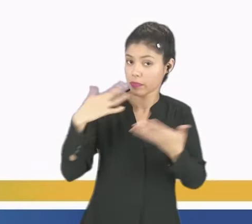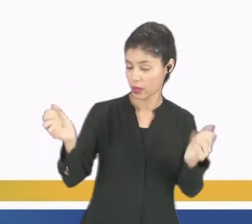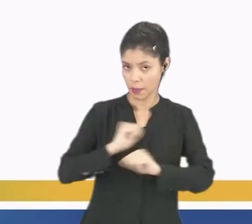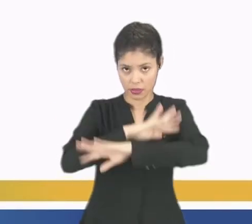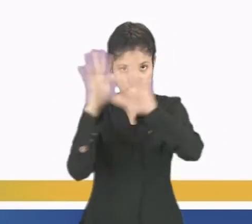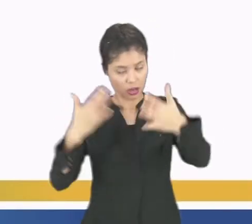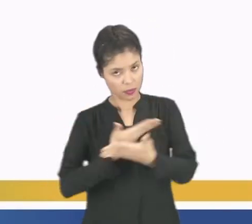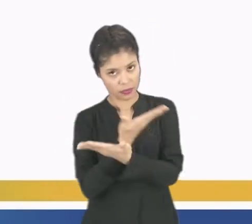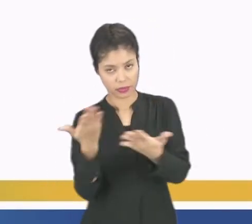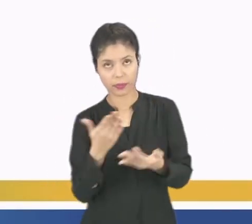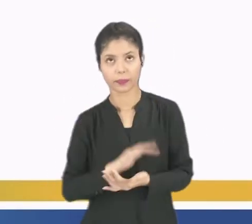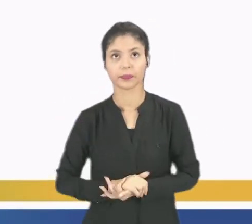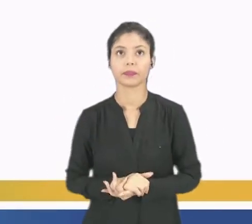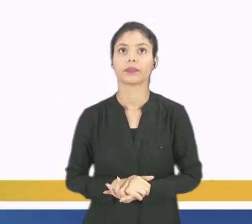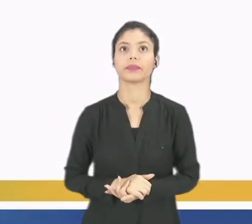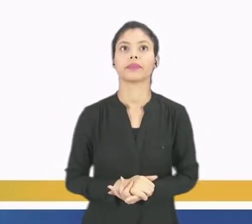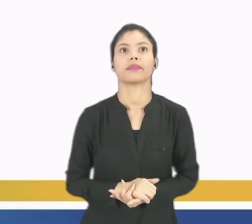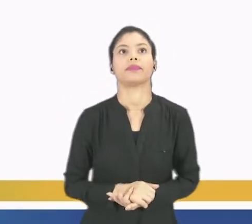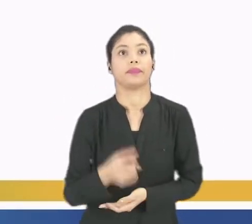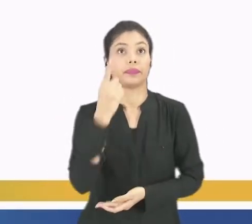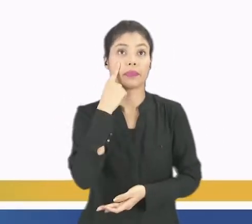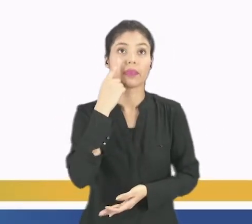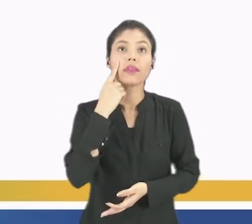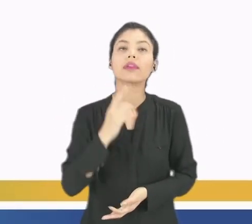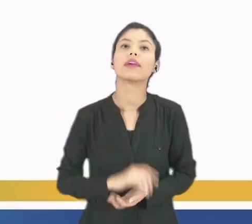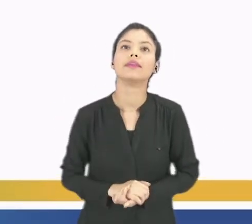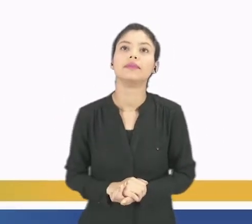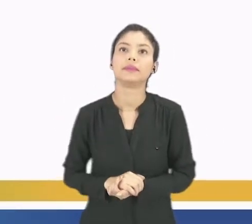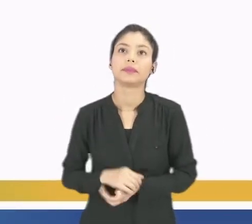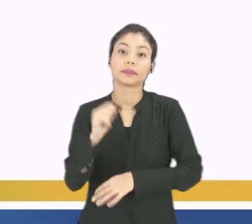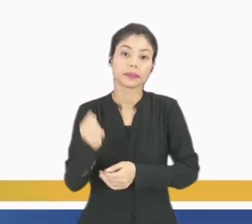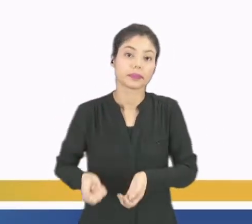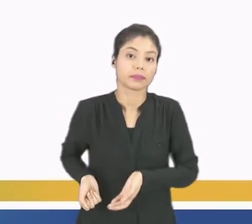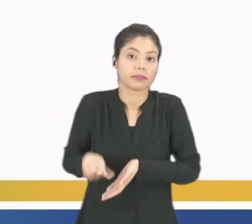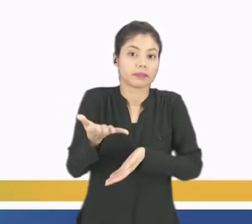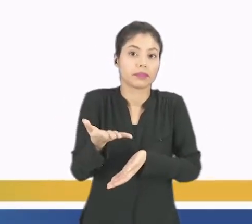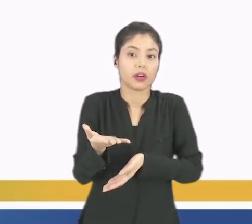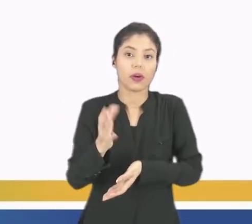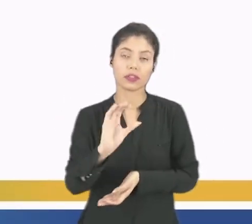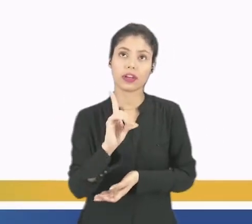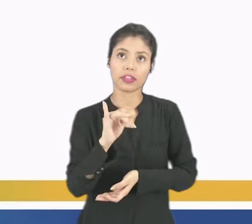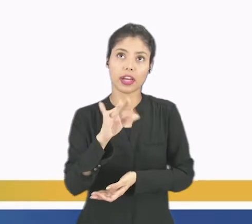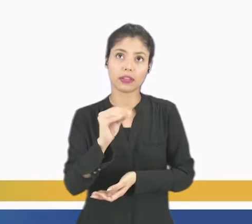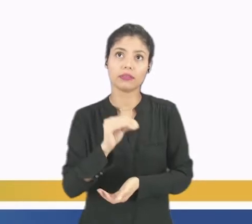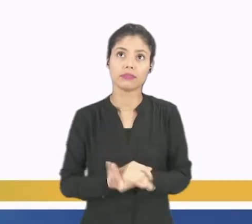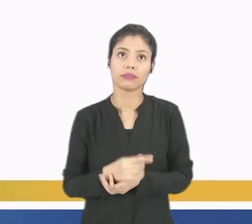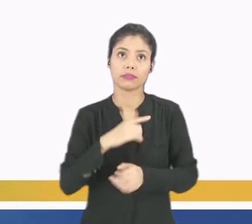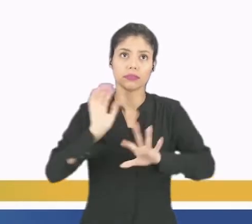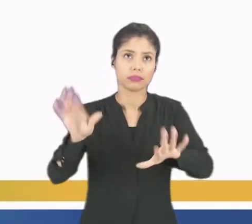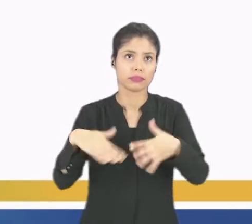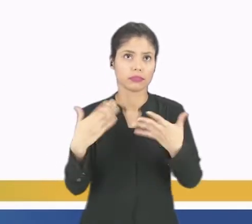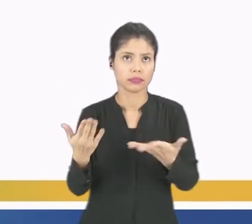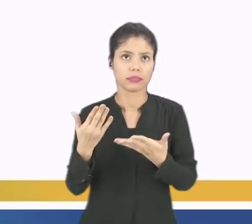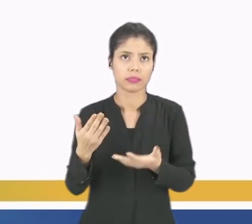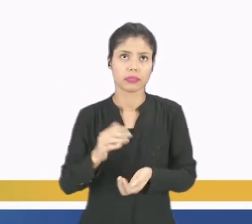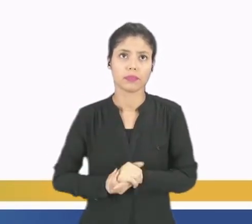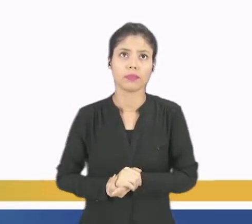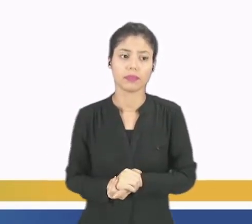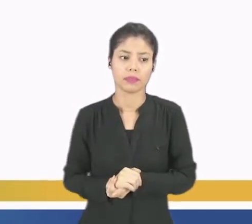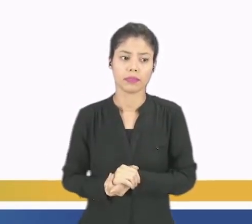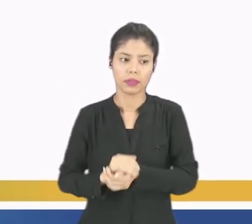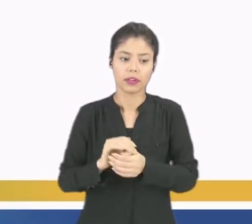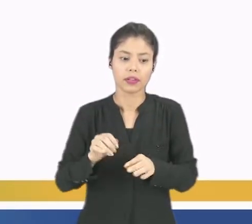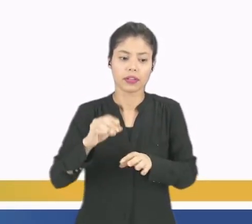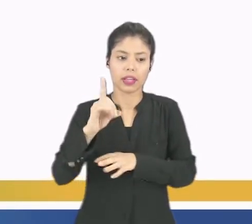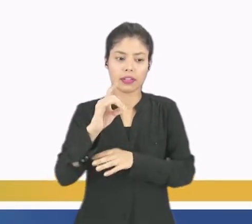mais claro para você. Veja, no lançamento de um dado, qual a probabilidade de sair um número par?